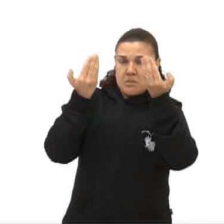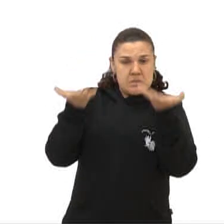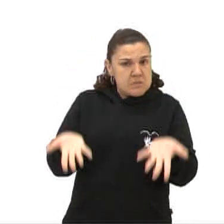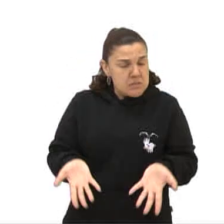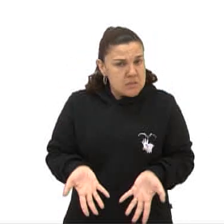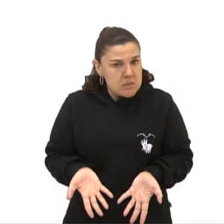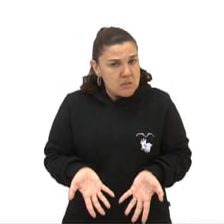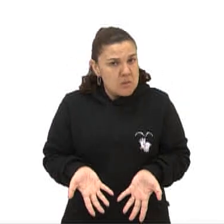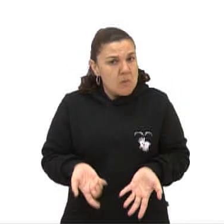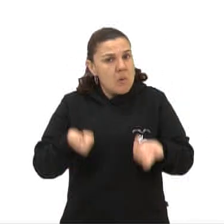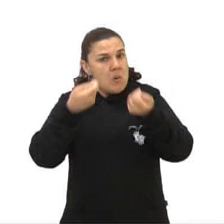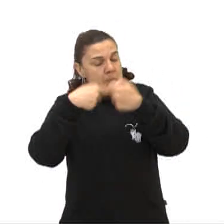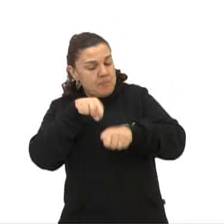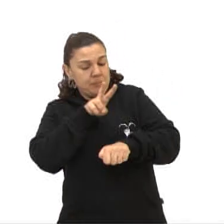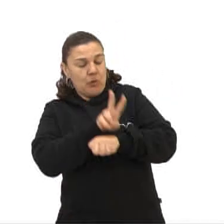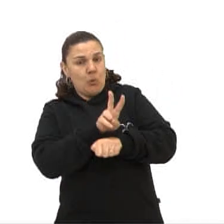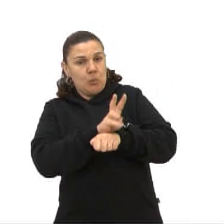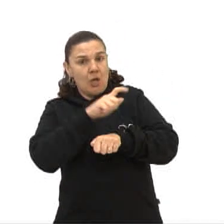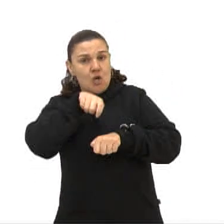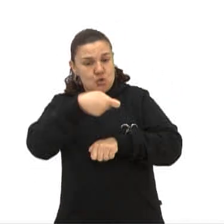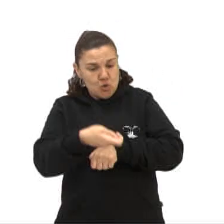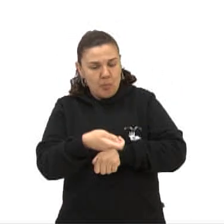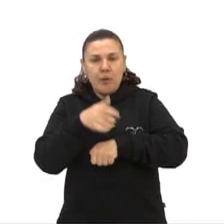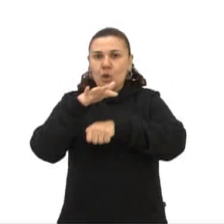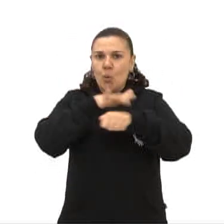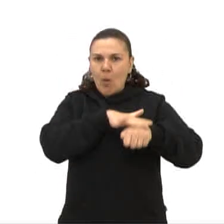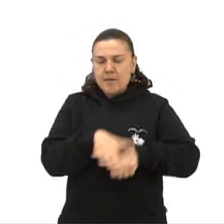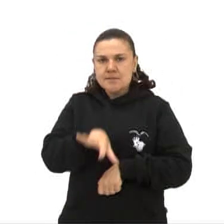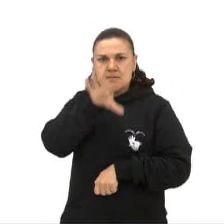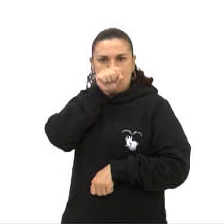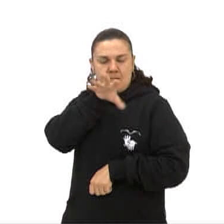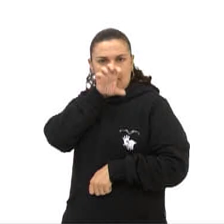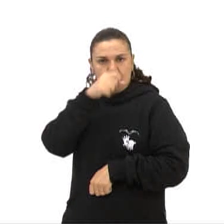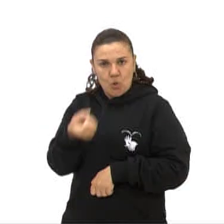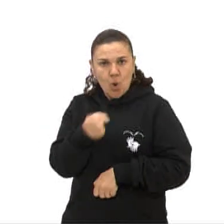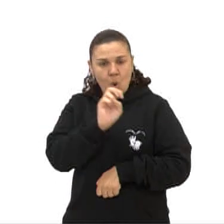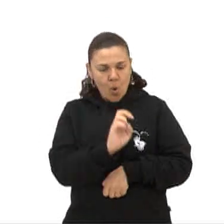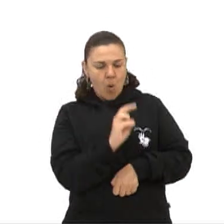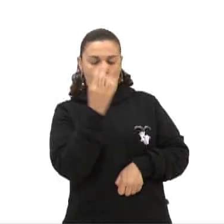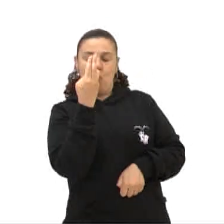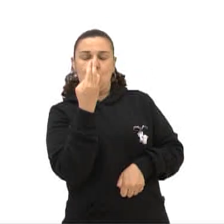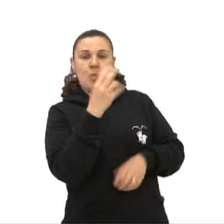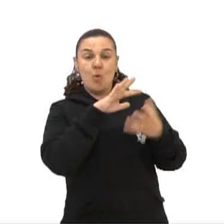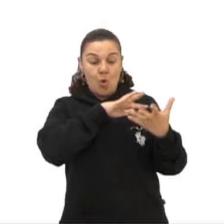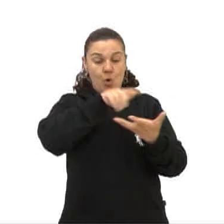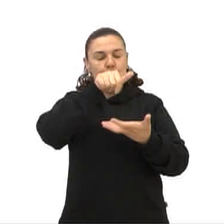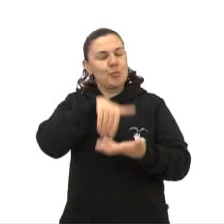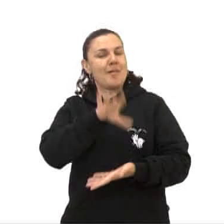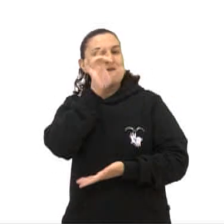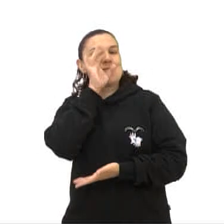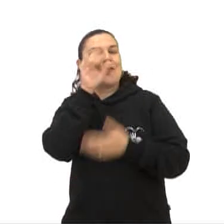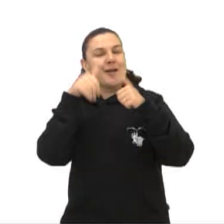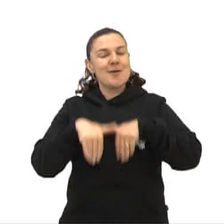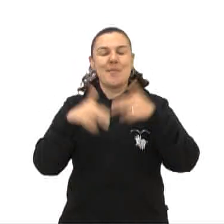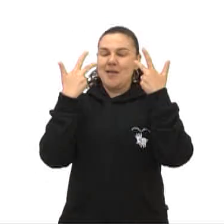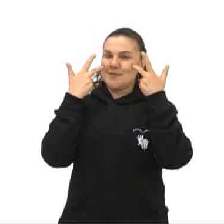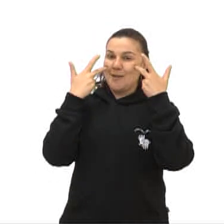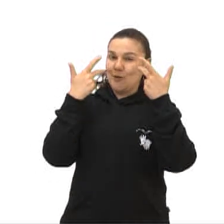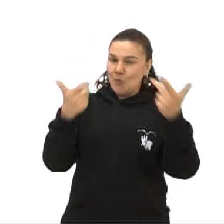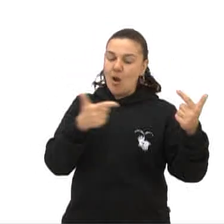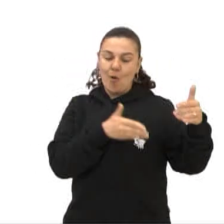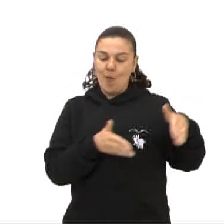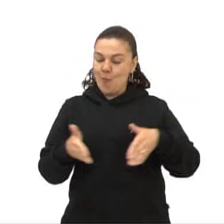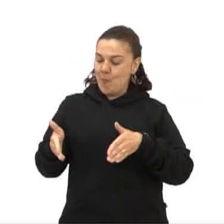que se precaver com relação às doenças respiratórias, ou um mundo mais verde, ou um mundo mais natural, com